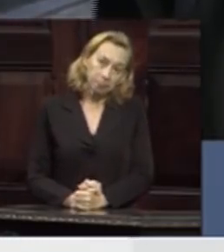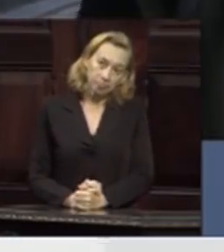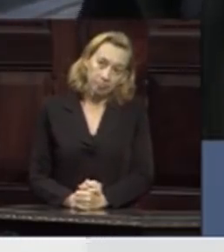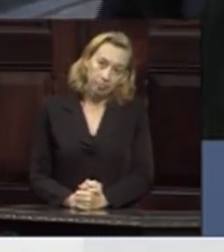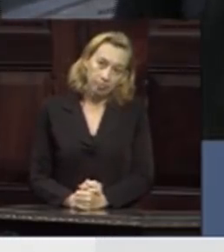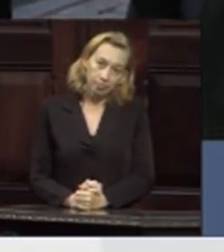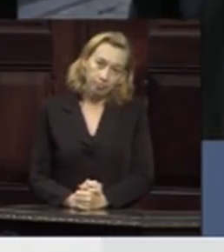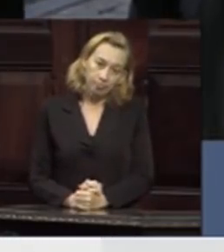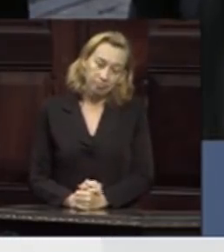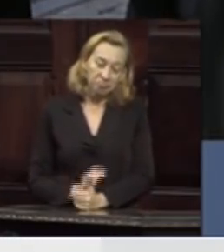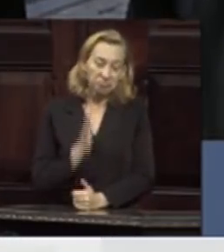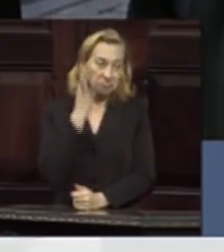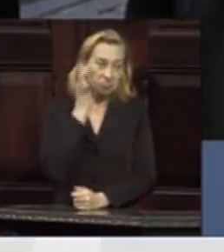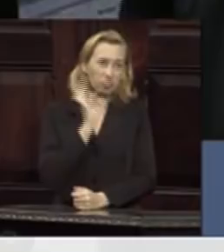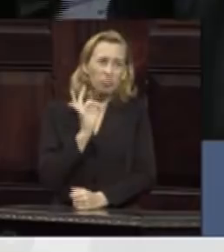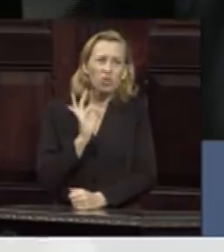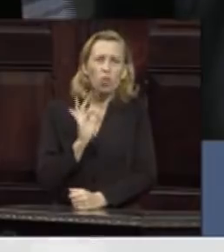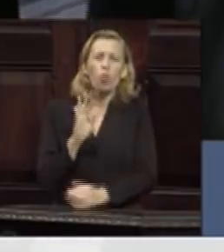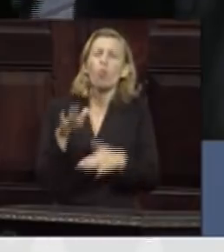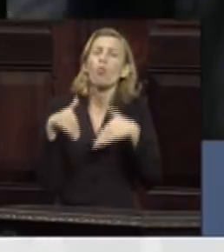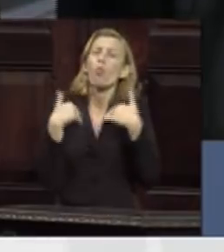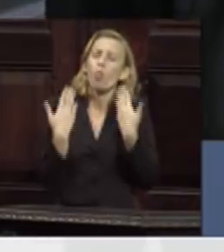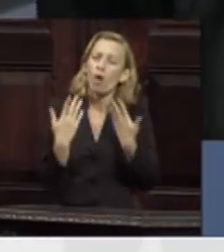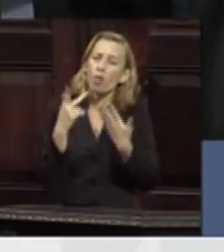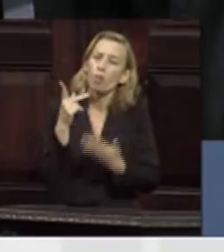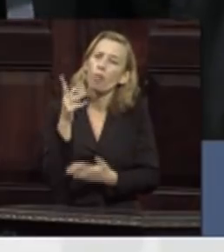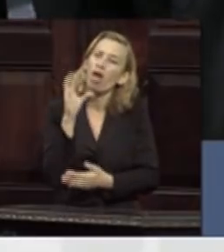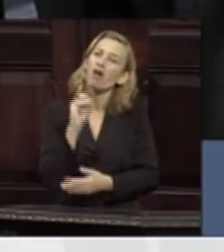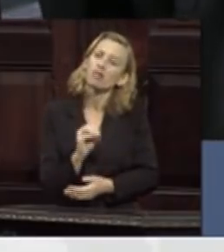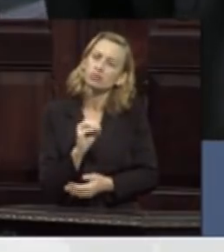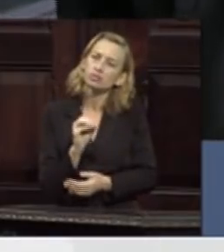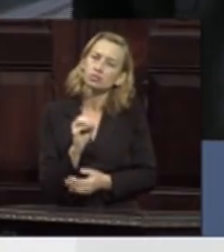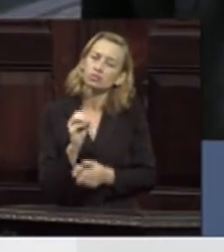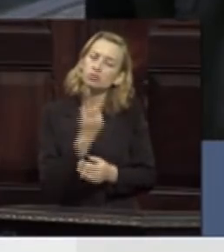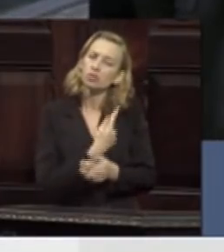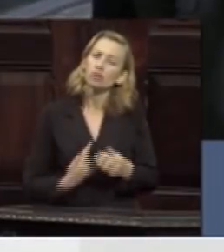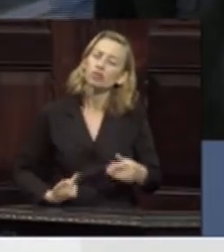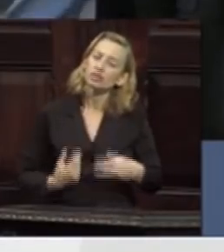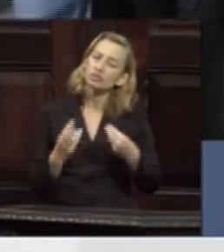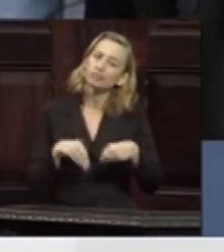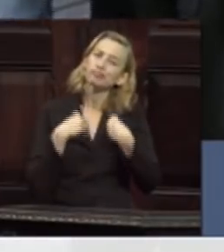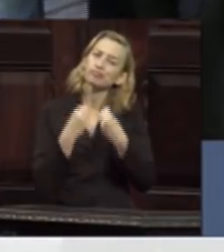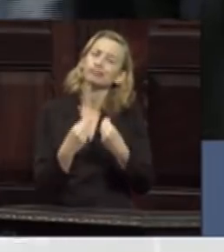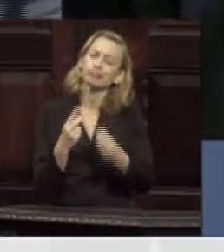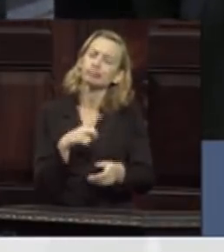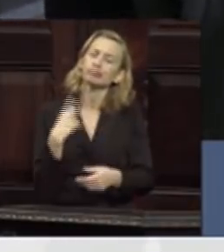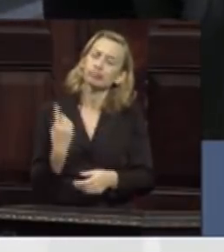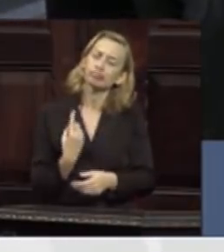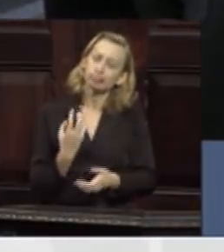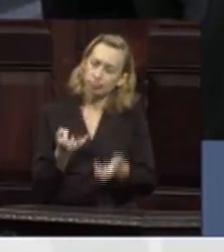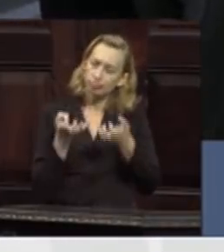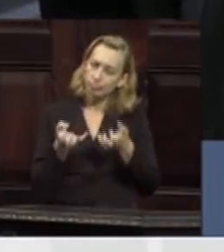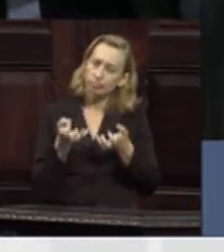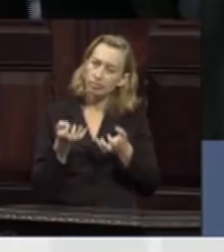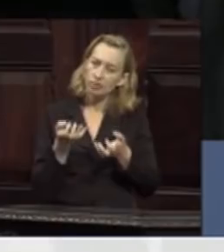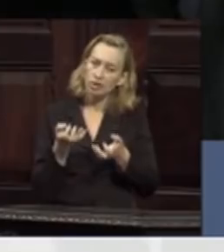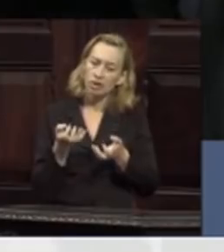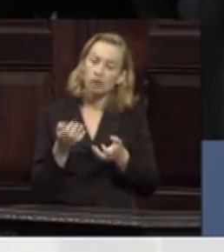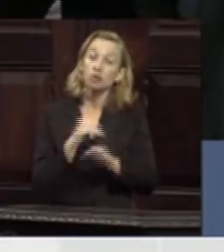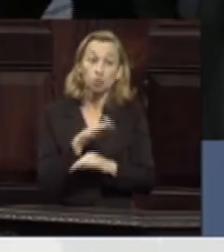qual o plano que o governo vai encaminhar. Nós queremos, como todos